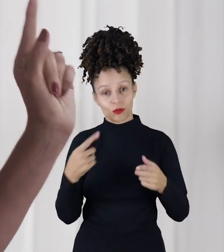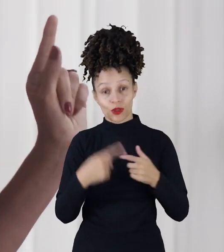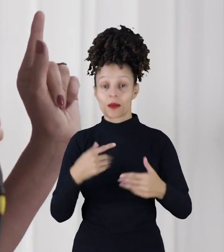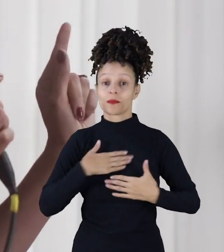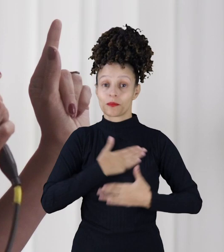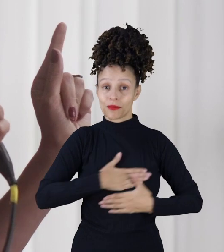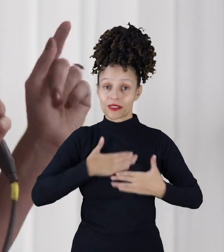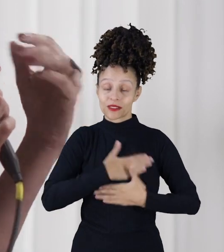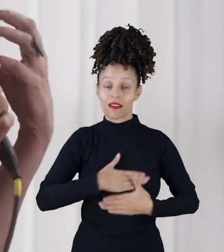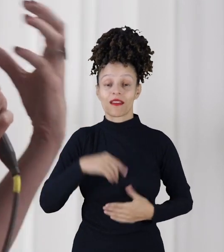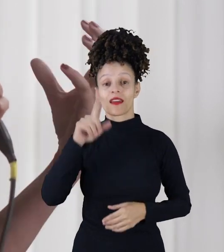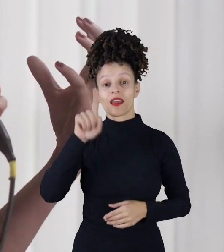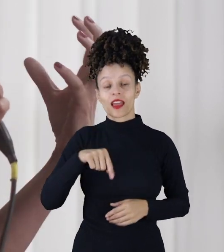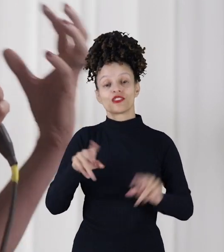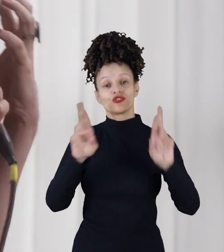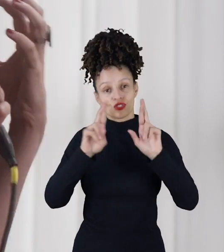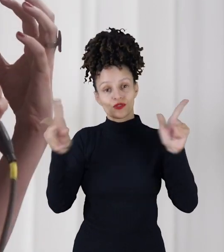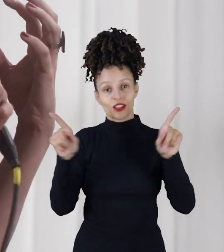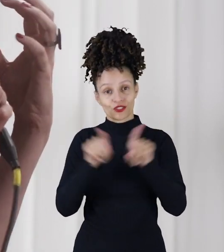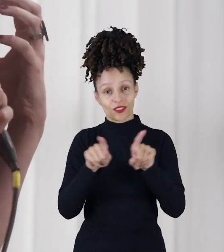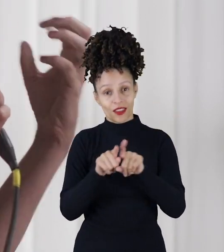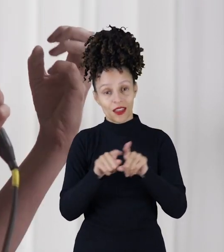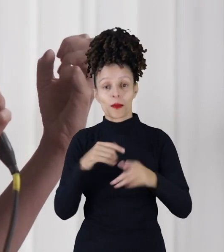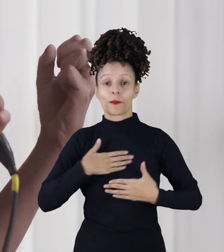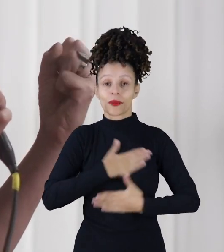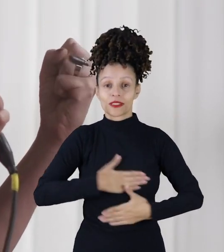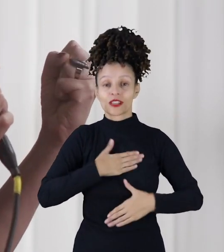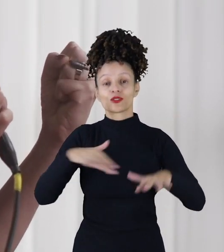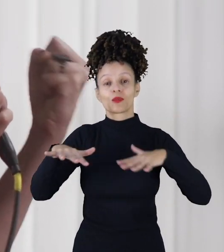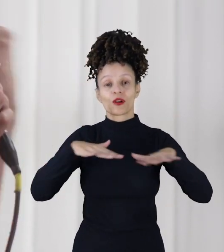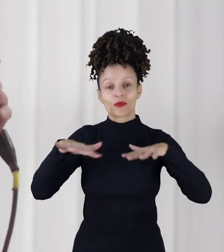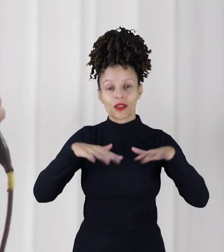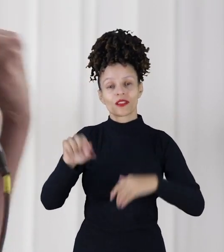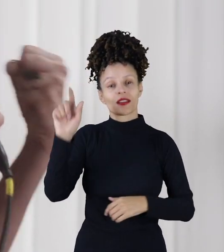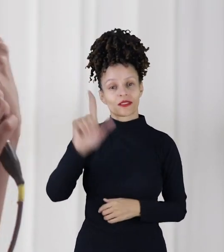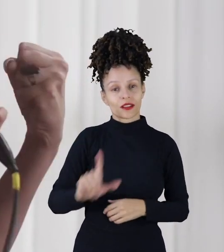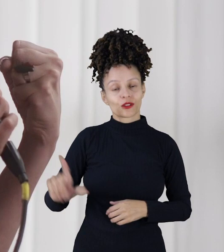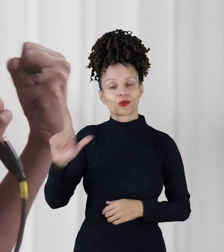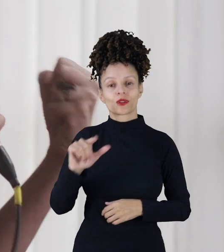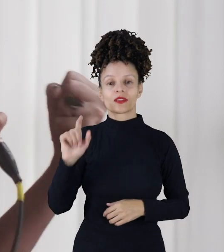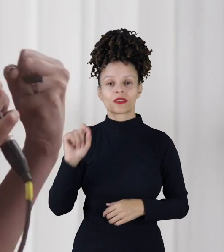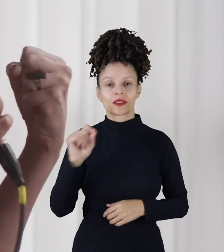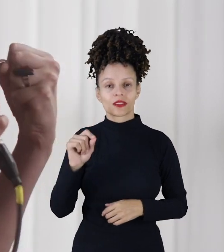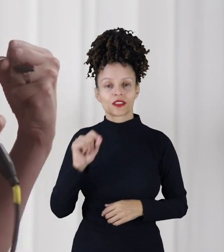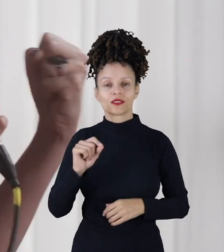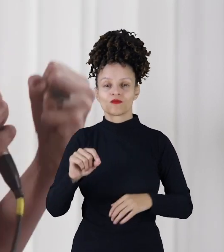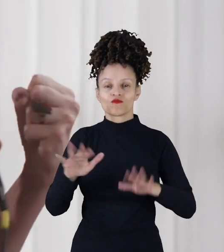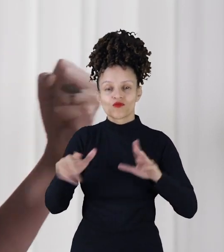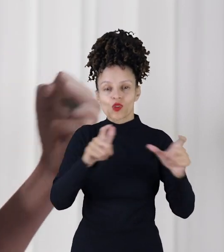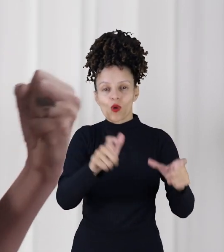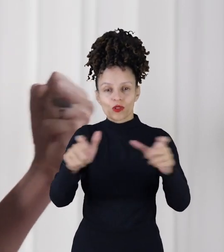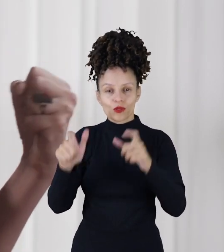ligação aí com as duas coisas. Porque esse prazer, ele é um prazer diferente, né? Sim. É o prazer do movimento, é dessa literatura